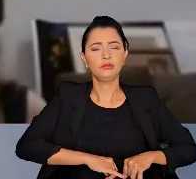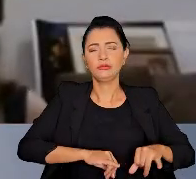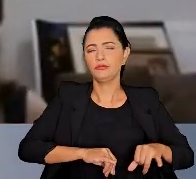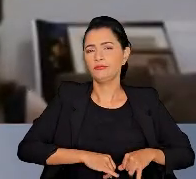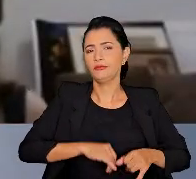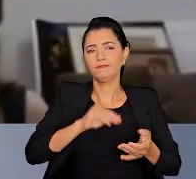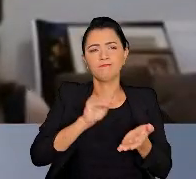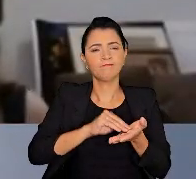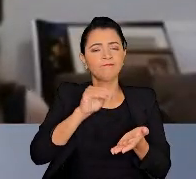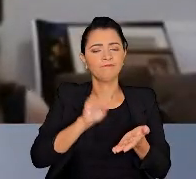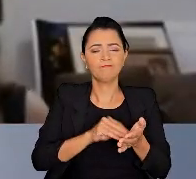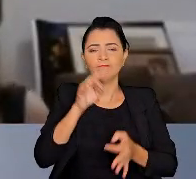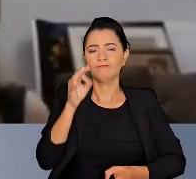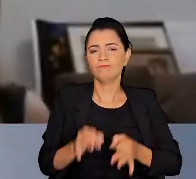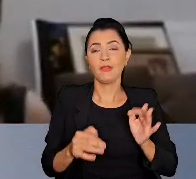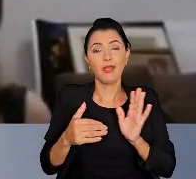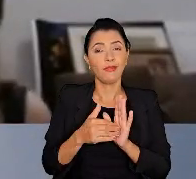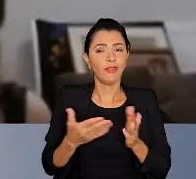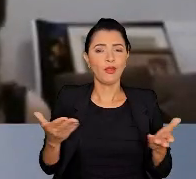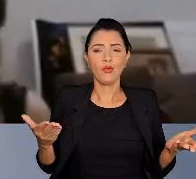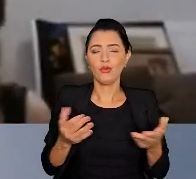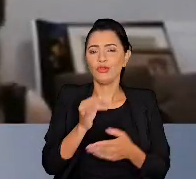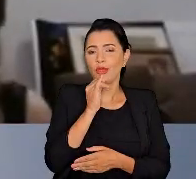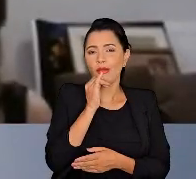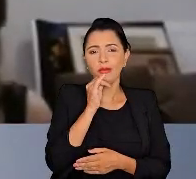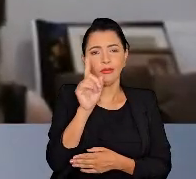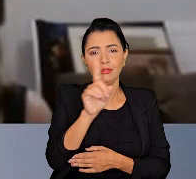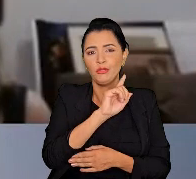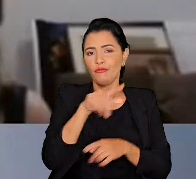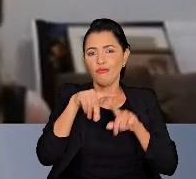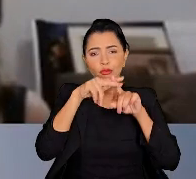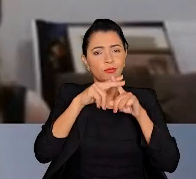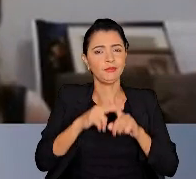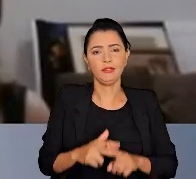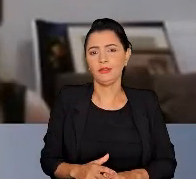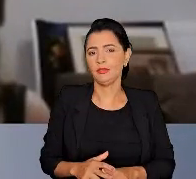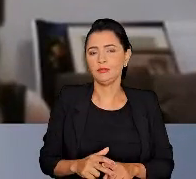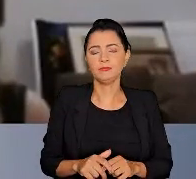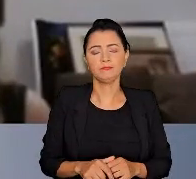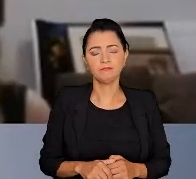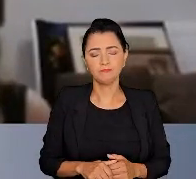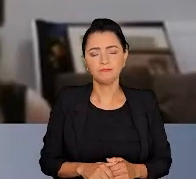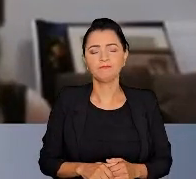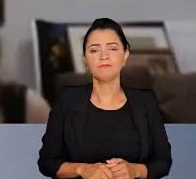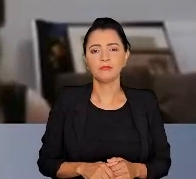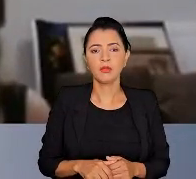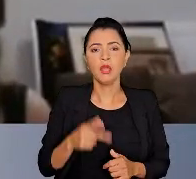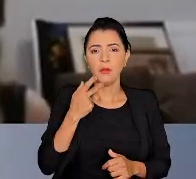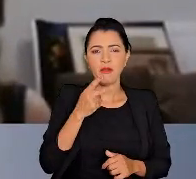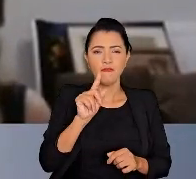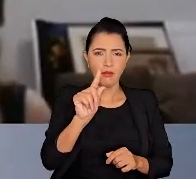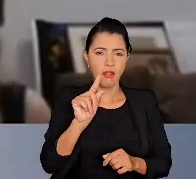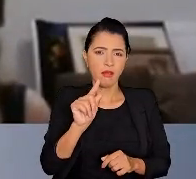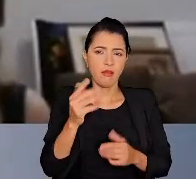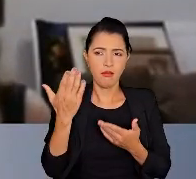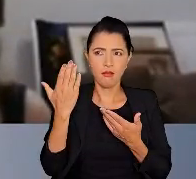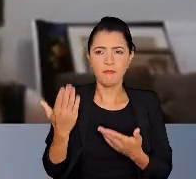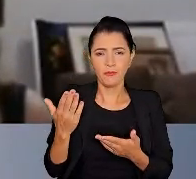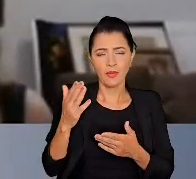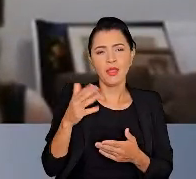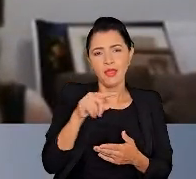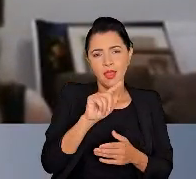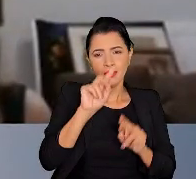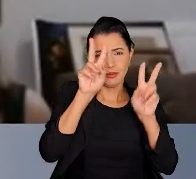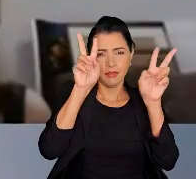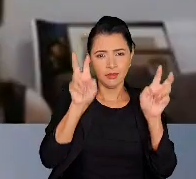hoje não foram devidamente reparadas. Então, para falar um pouco